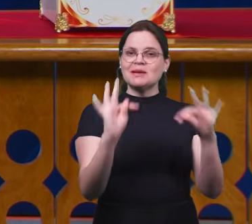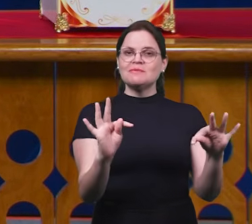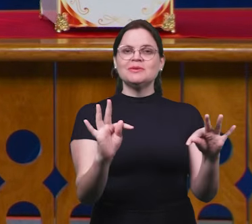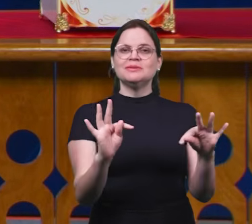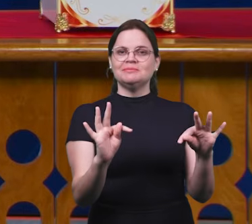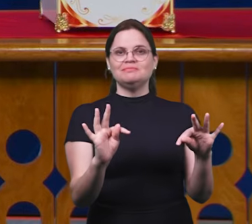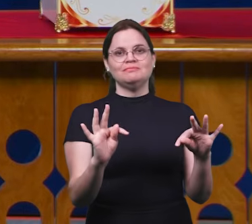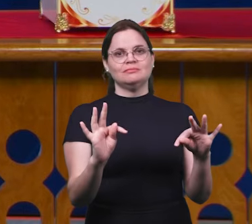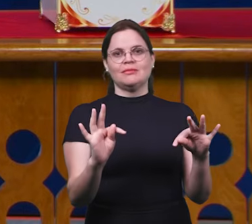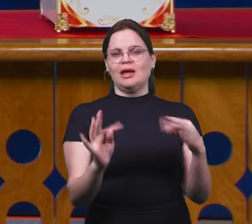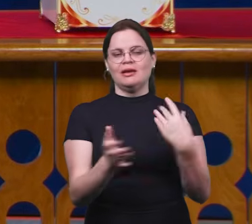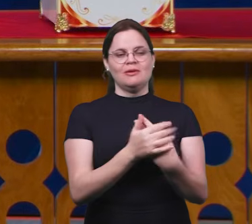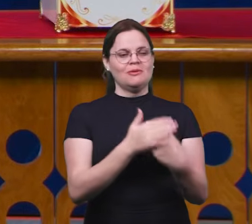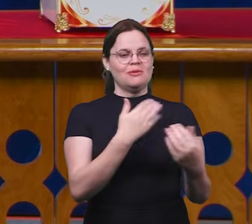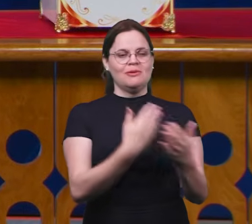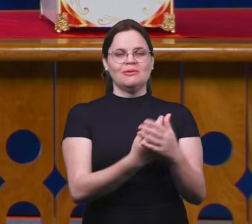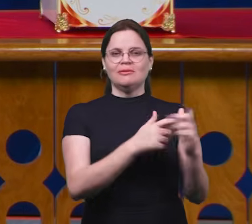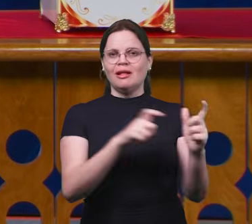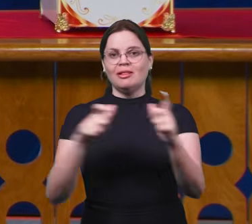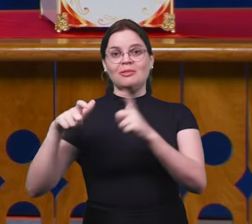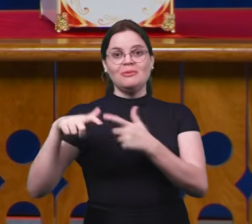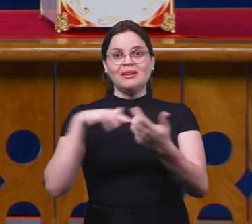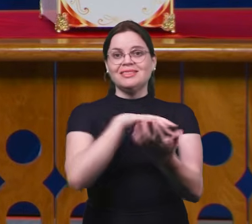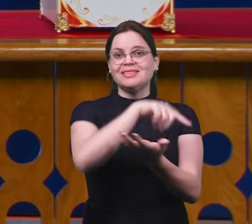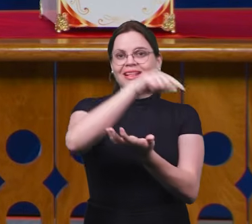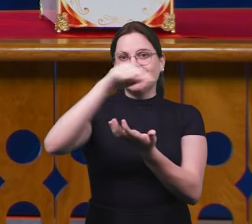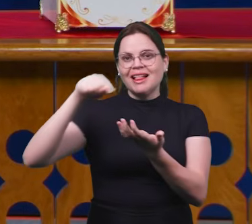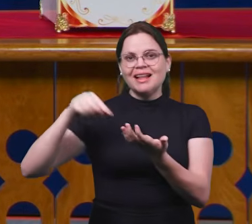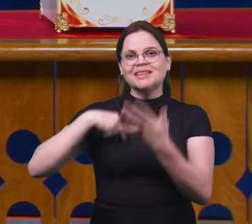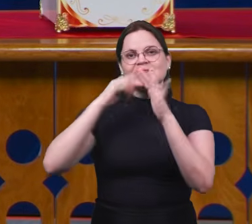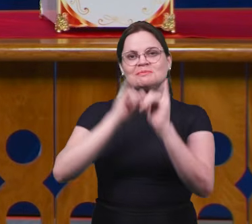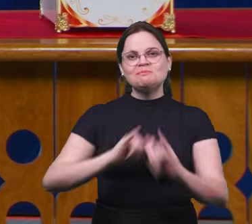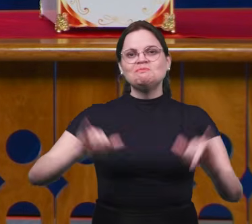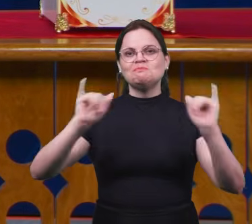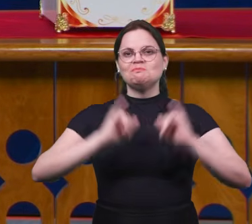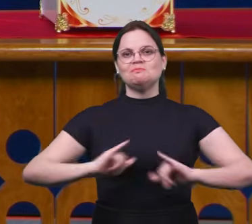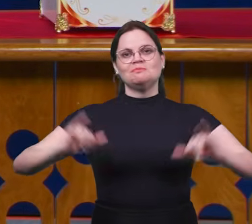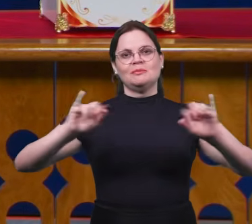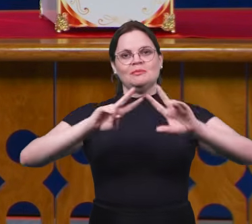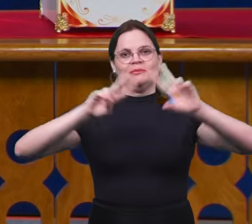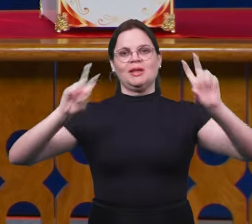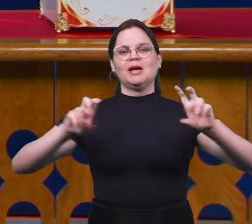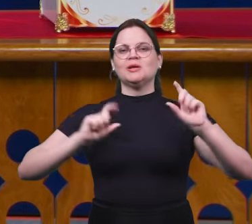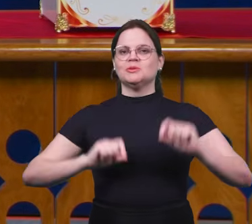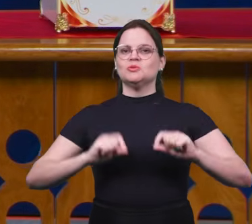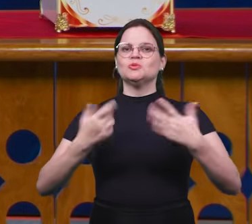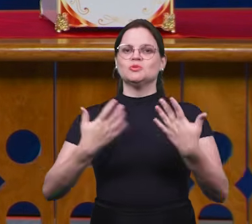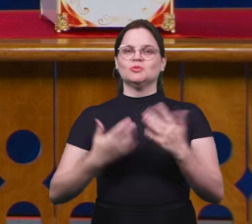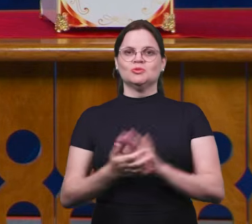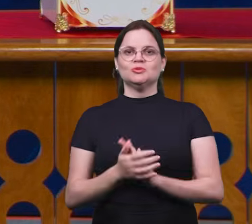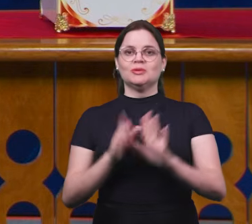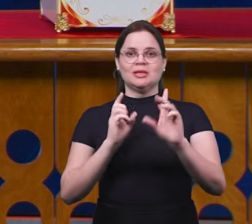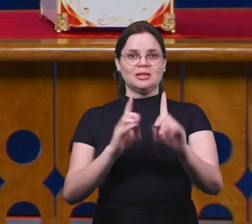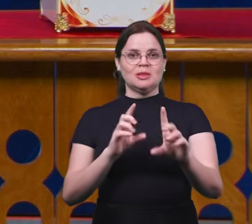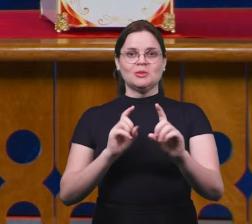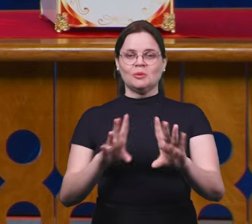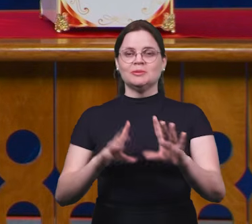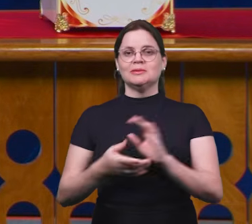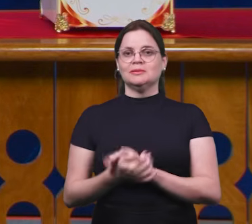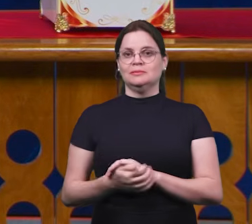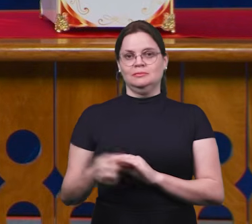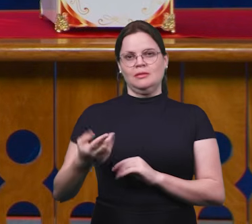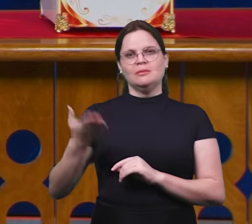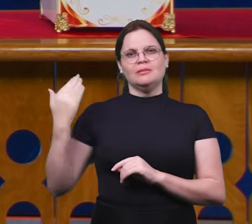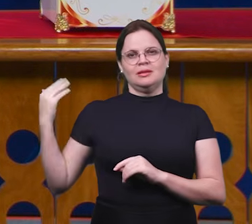testemunhas até os confins da terra. Nós vamos anunciar e este evangelho está sendo anunciado. Lá em